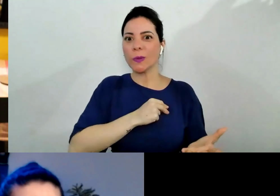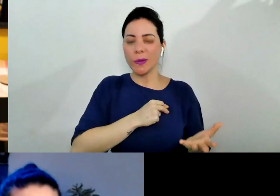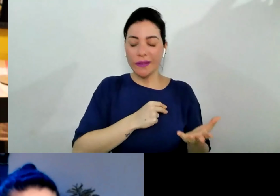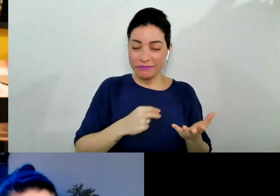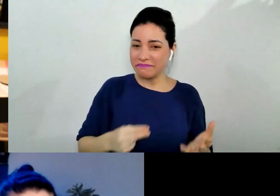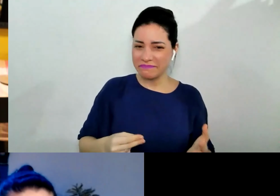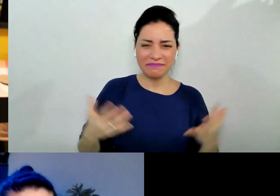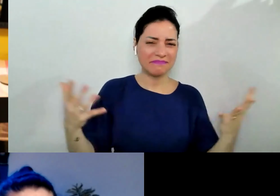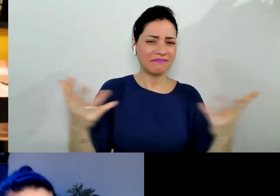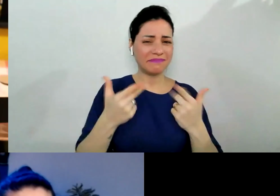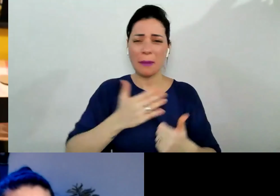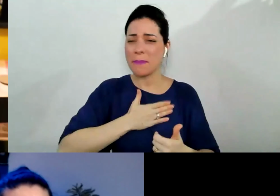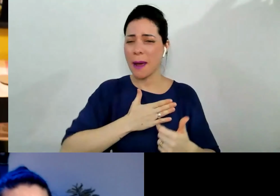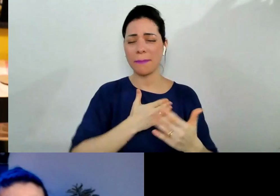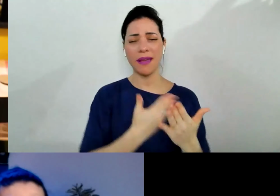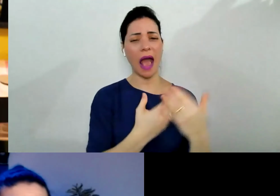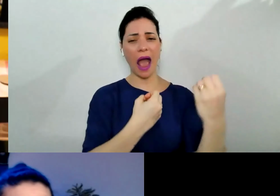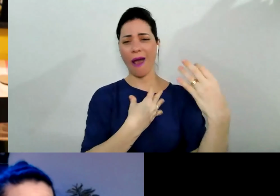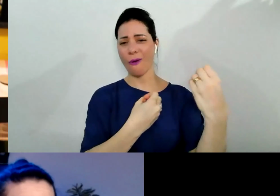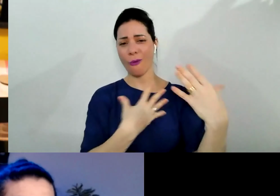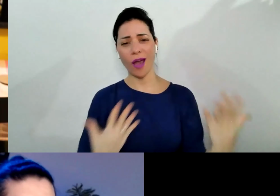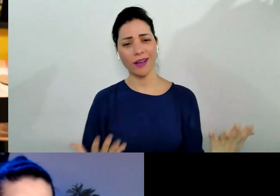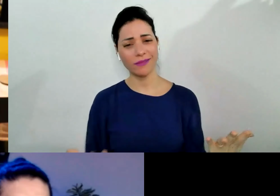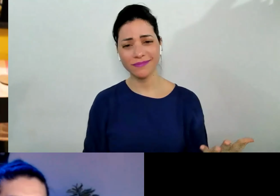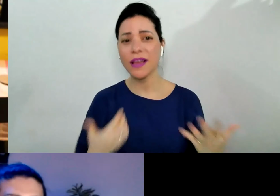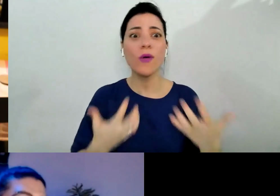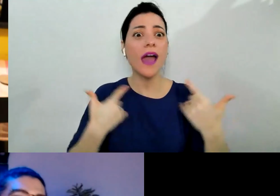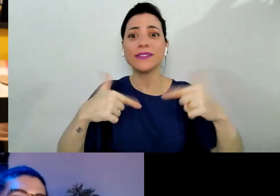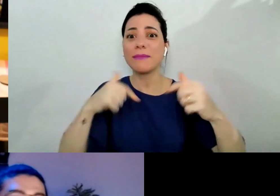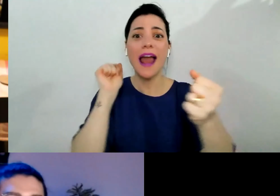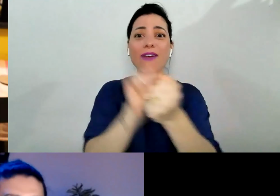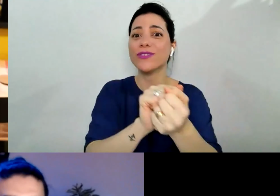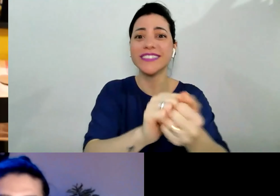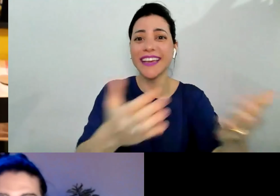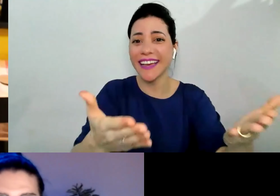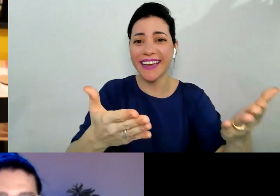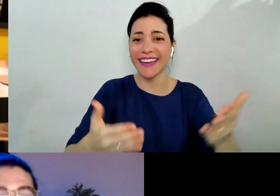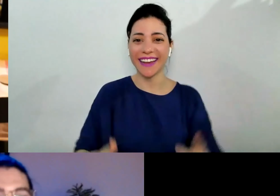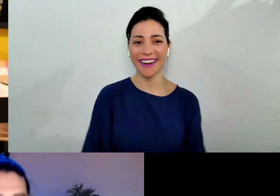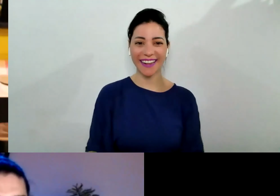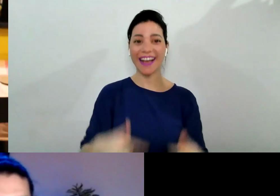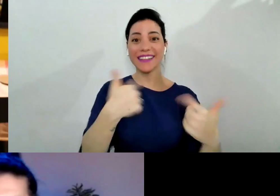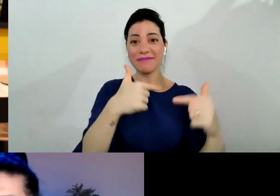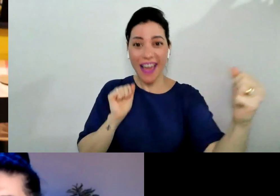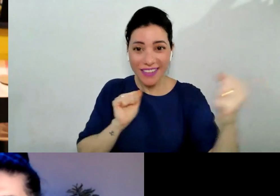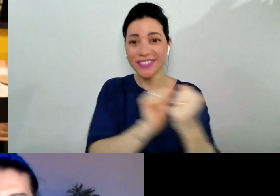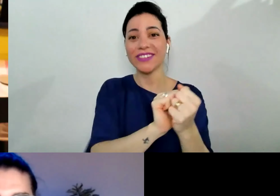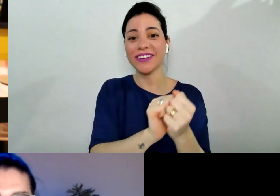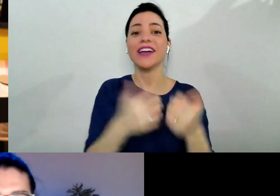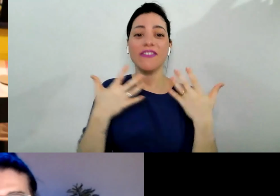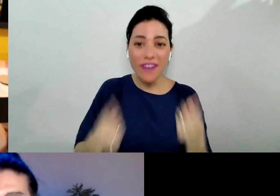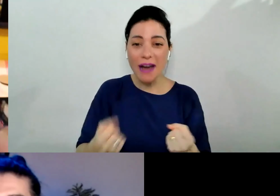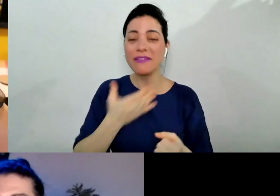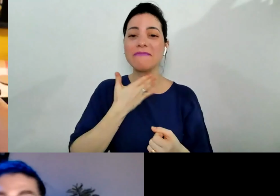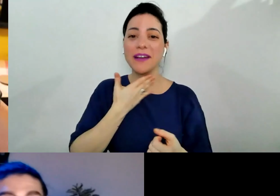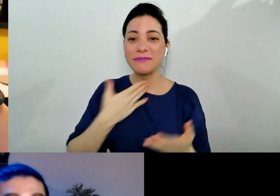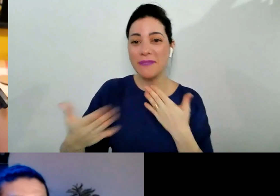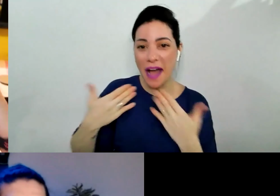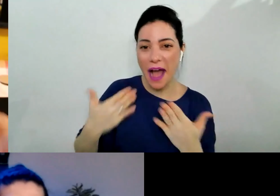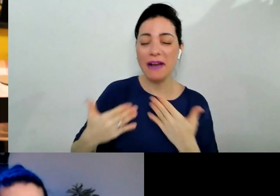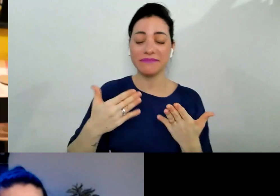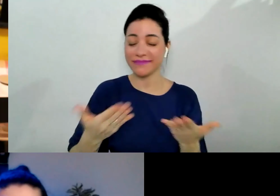sabe me informar algo Eu tô aqui quer trabalhar com você é a gente não só aqui no bate-papo no seminário